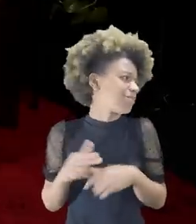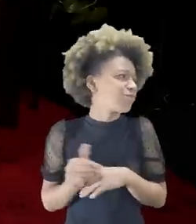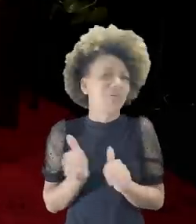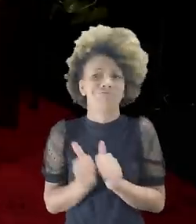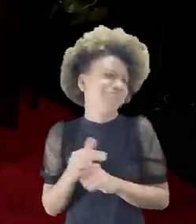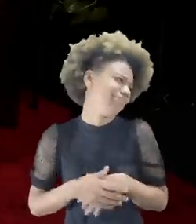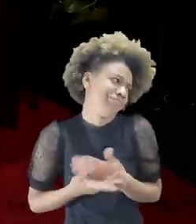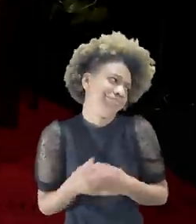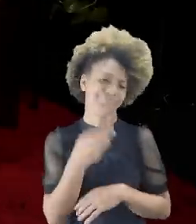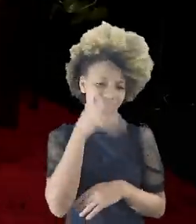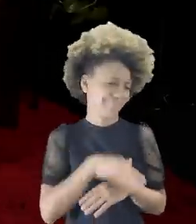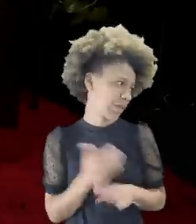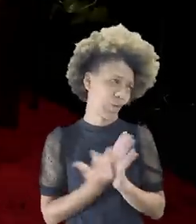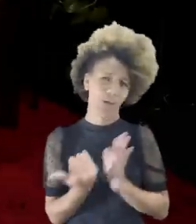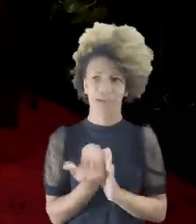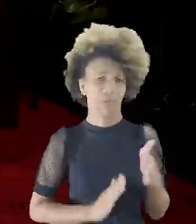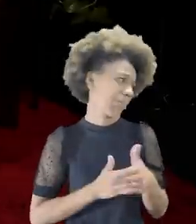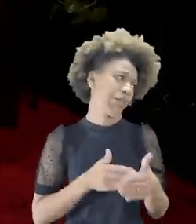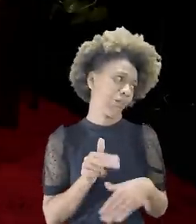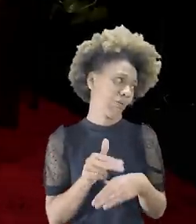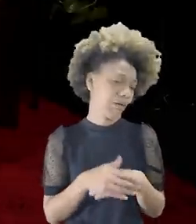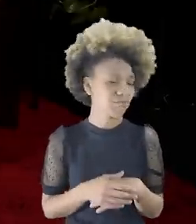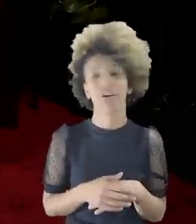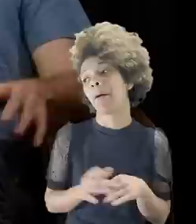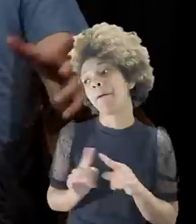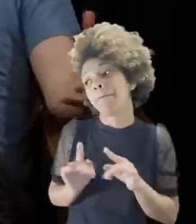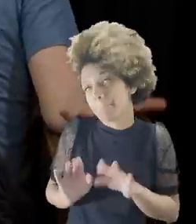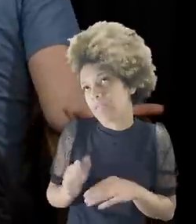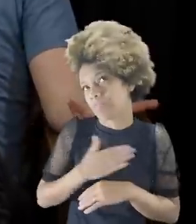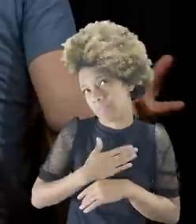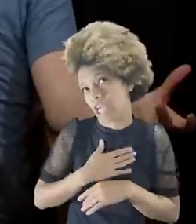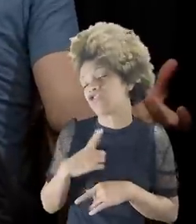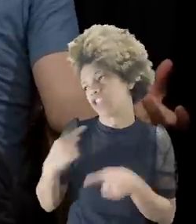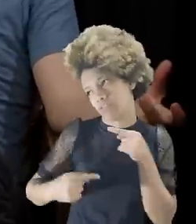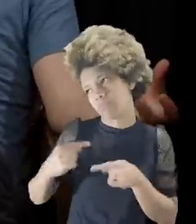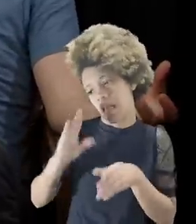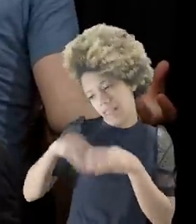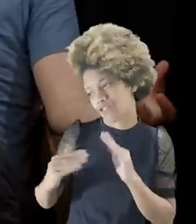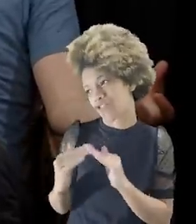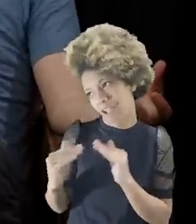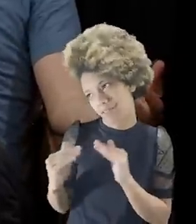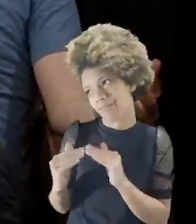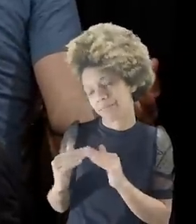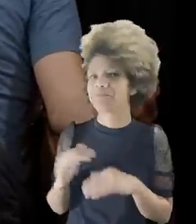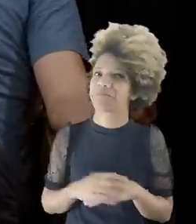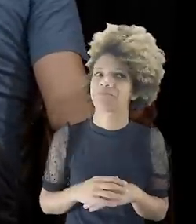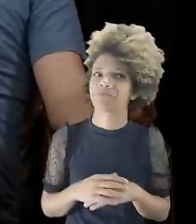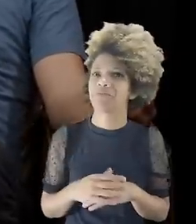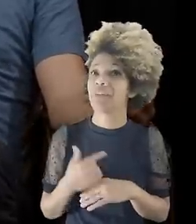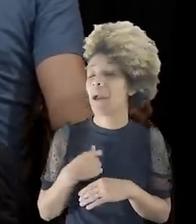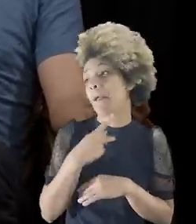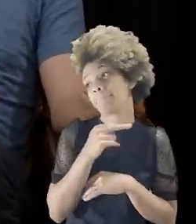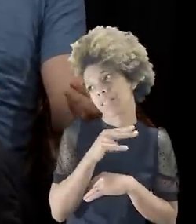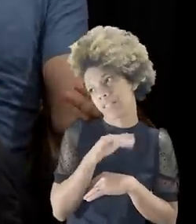mas nunca fui atleta meu irmão não chega nem no lugar onde vocês estão e para mim assim tinha essa competitividade dentro de casa e